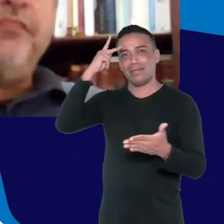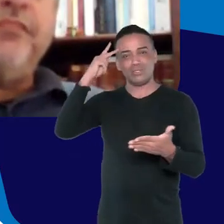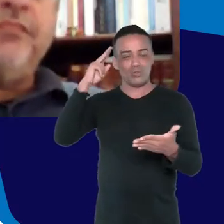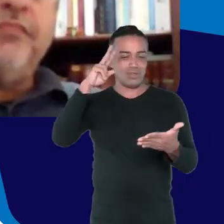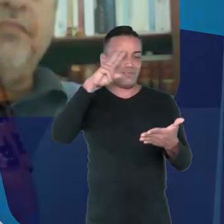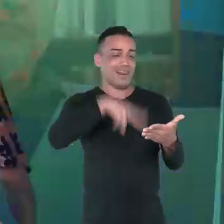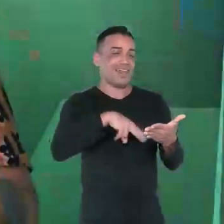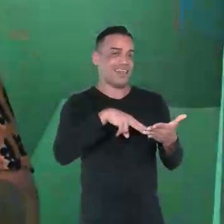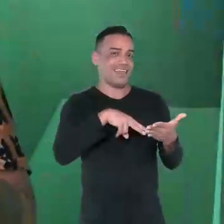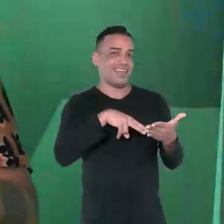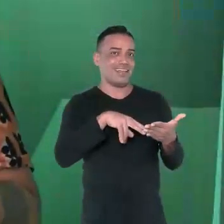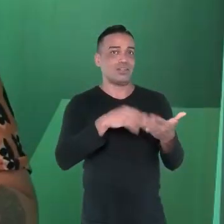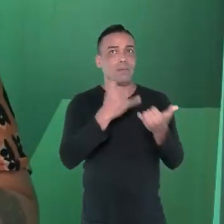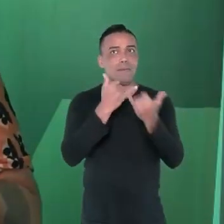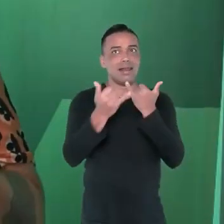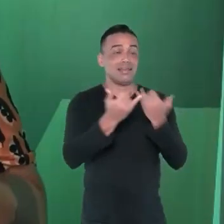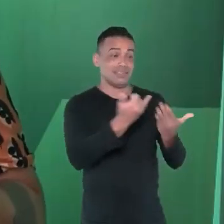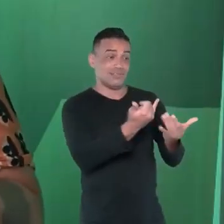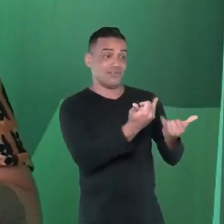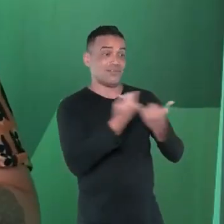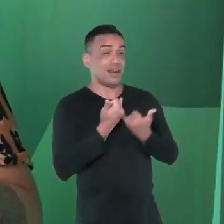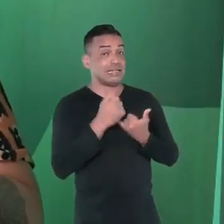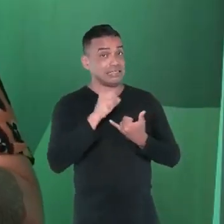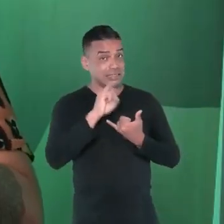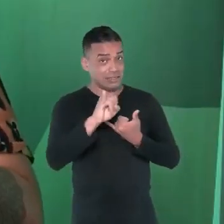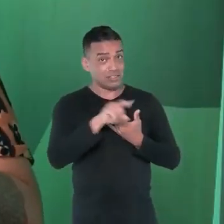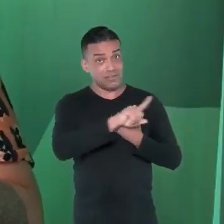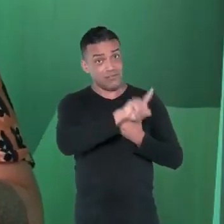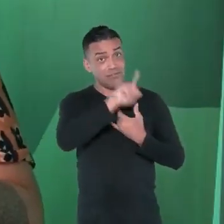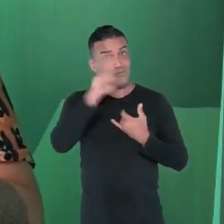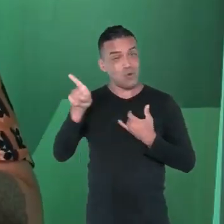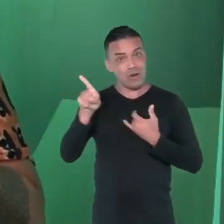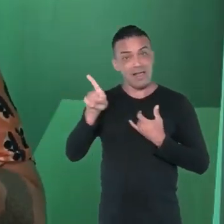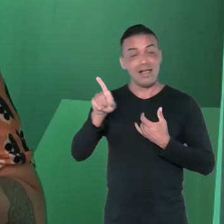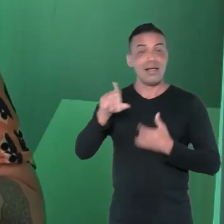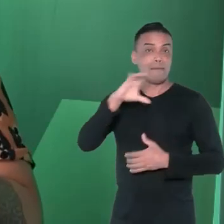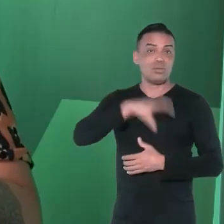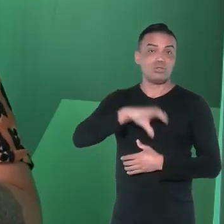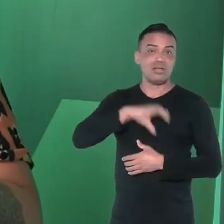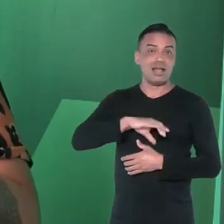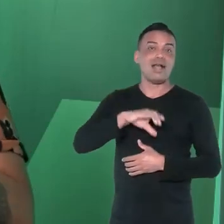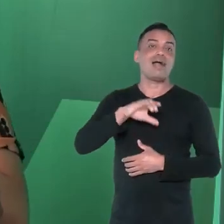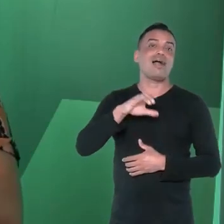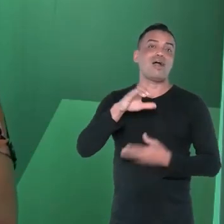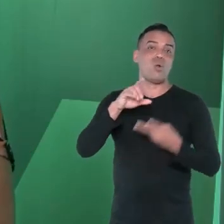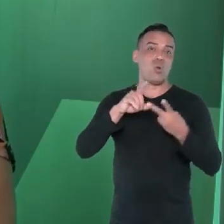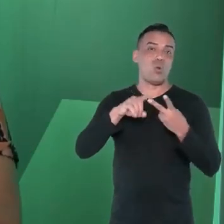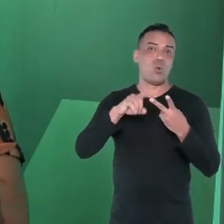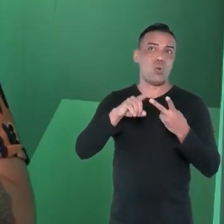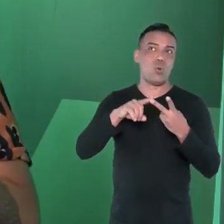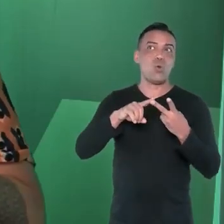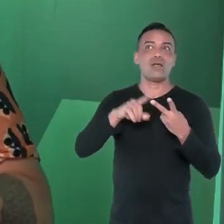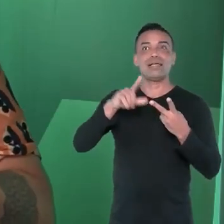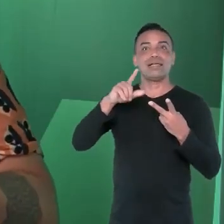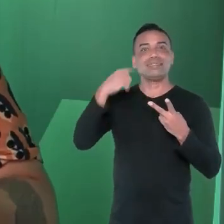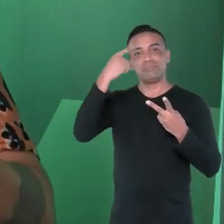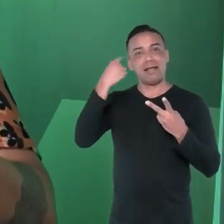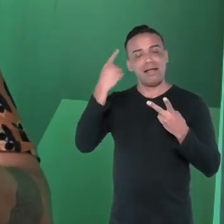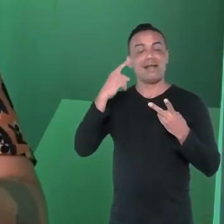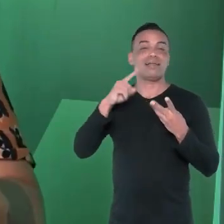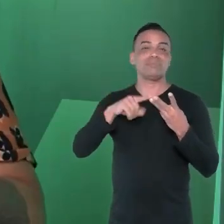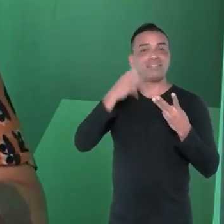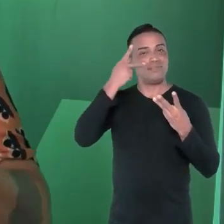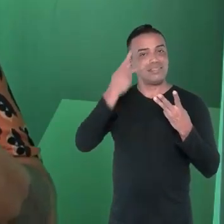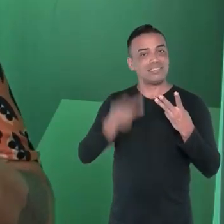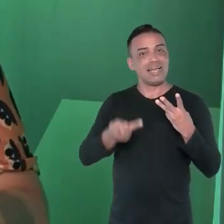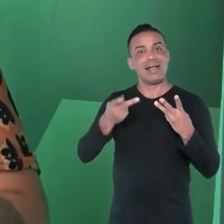Ele muitas vezes parece nos dizer assim, se você vir para Lisboa, se você vir para Portugal, se você vir para Espanha, você tem que